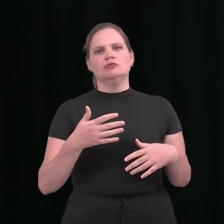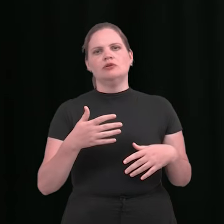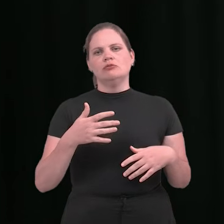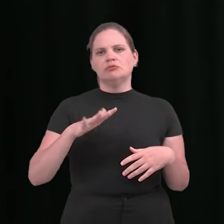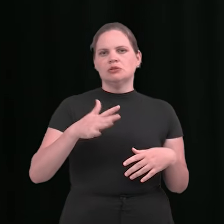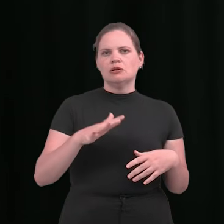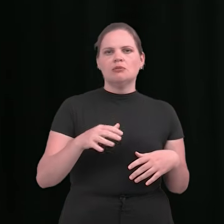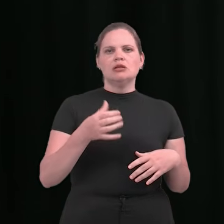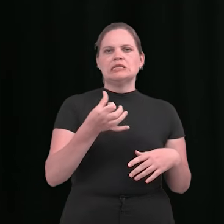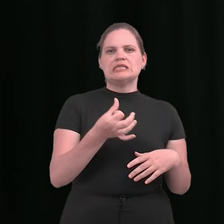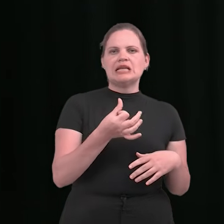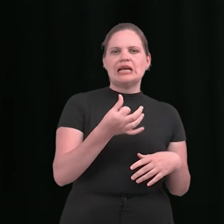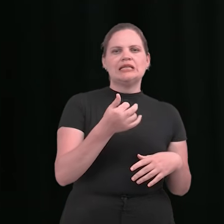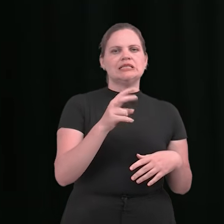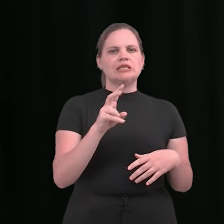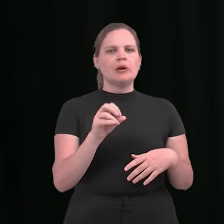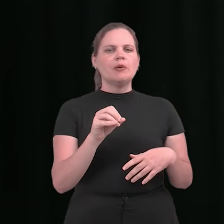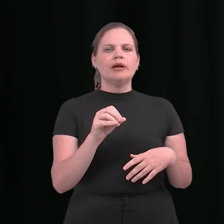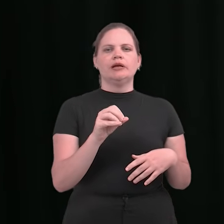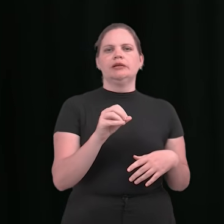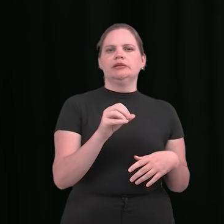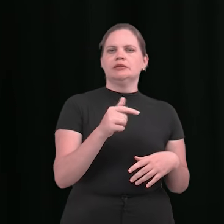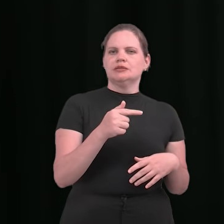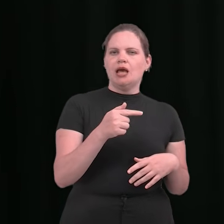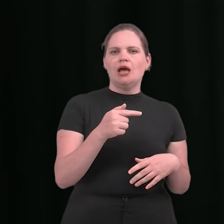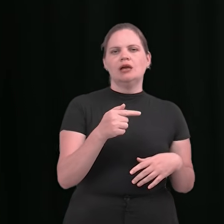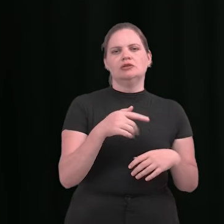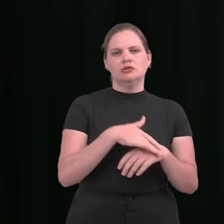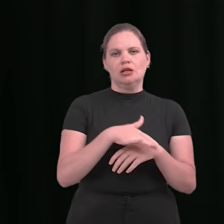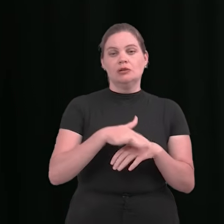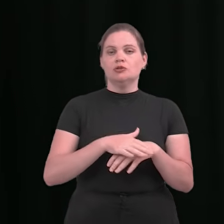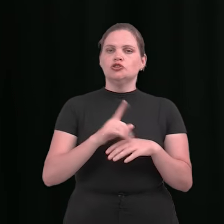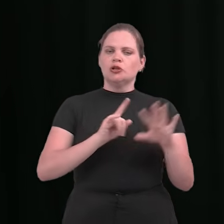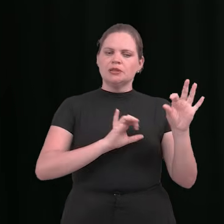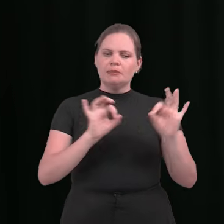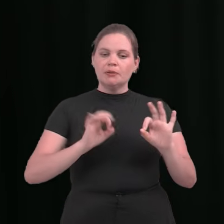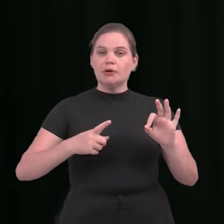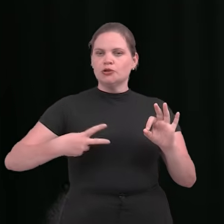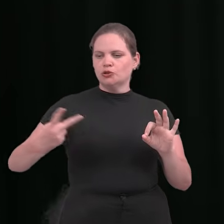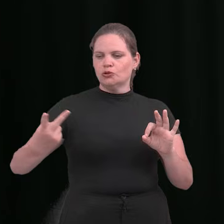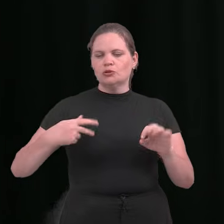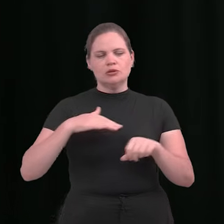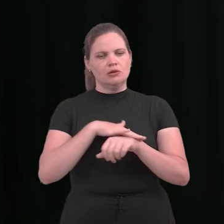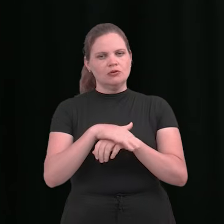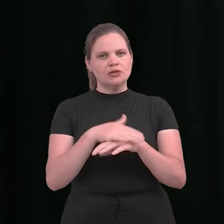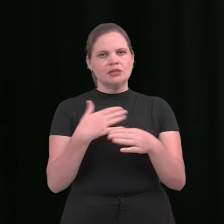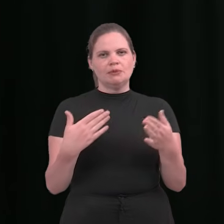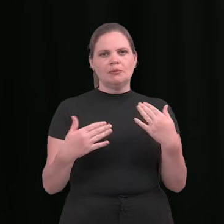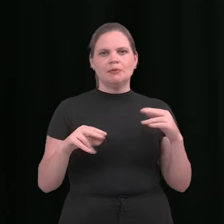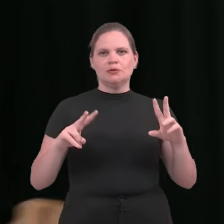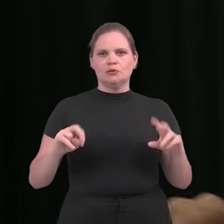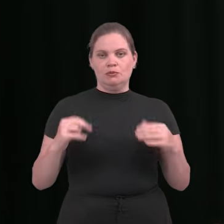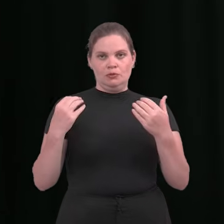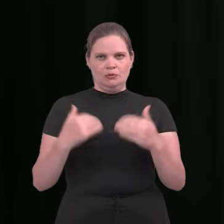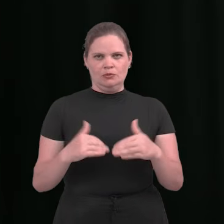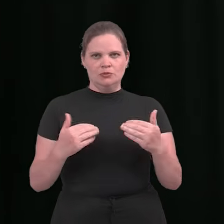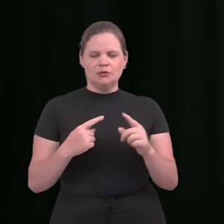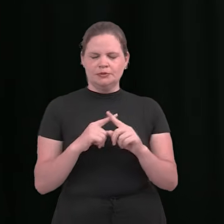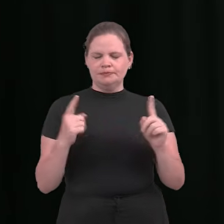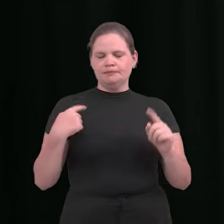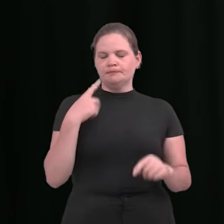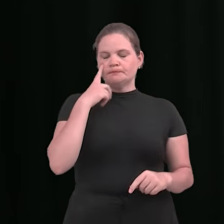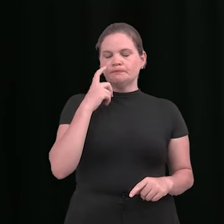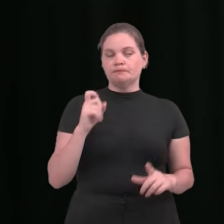enquanto a gente estava preparando todas as coisas, a gente ia conversando sobre concursos. E o interessante é